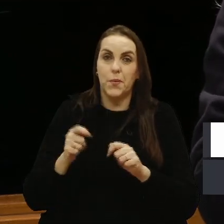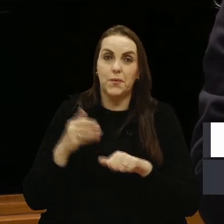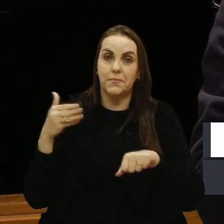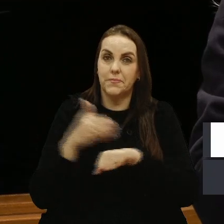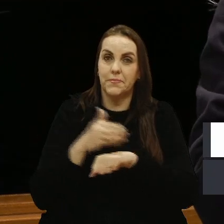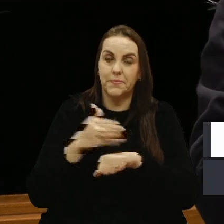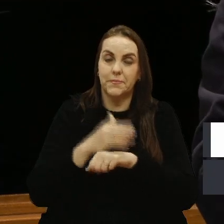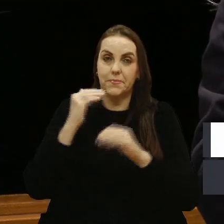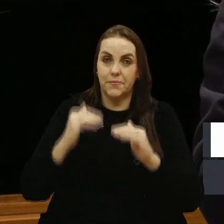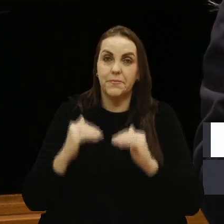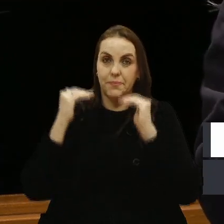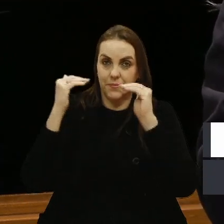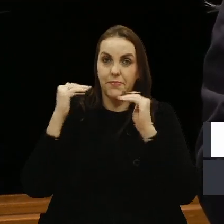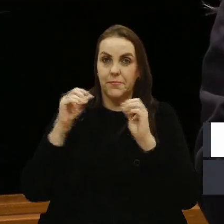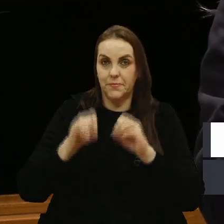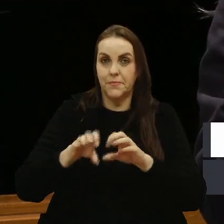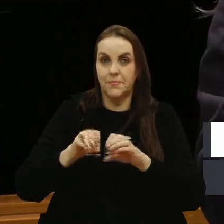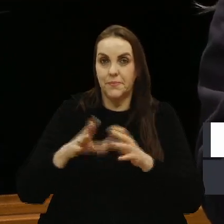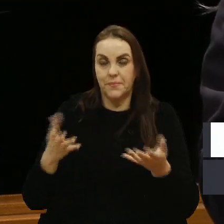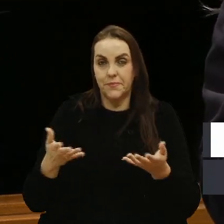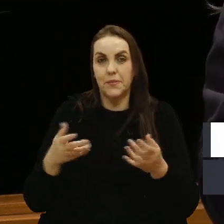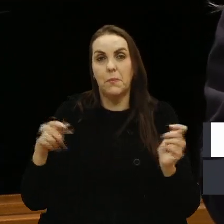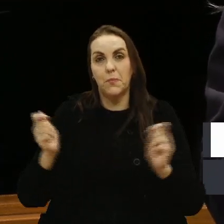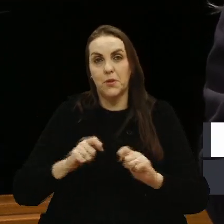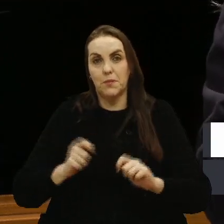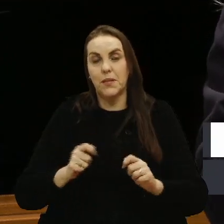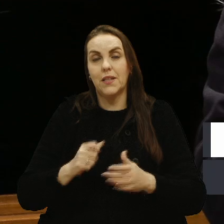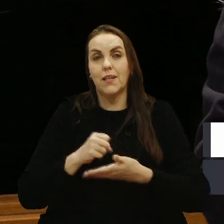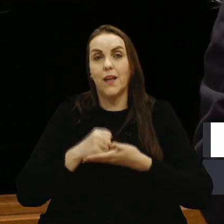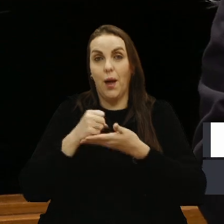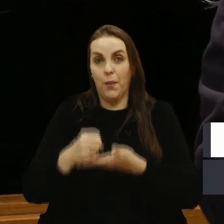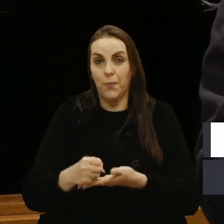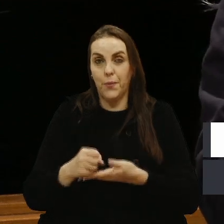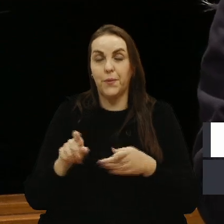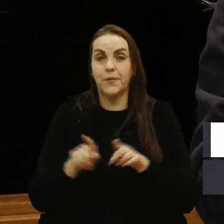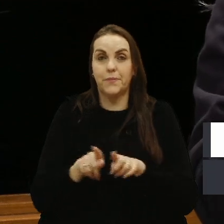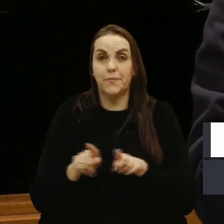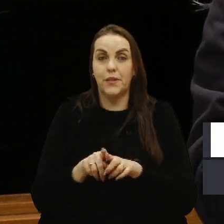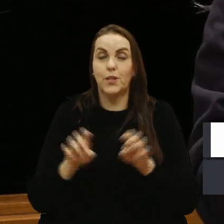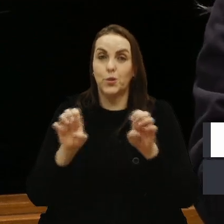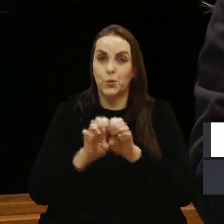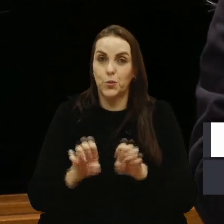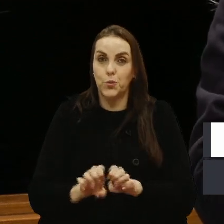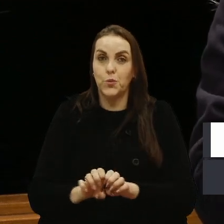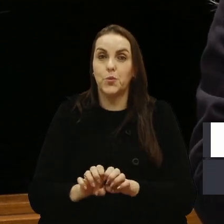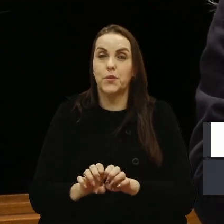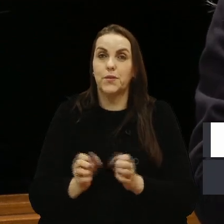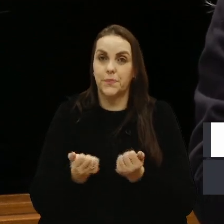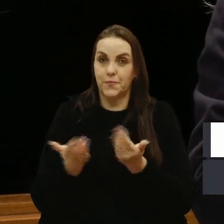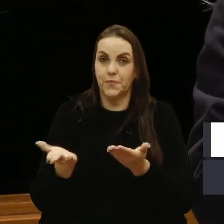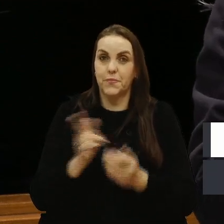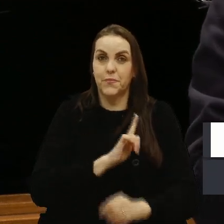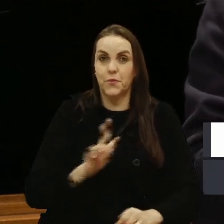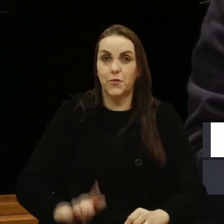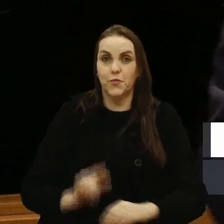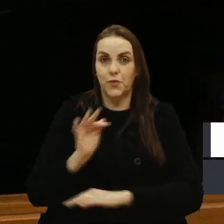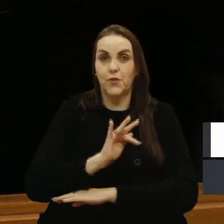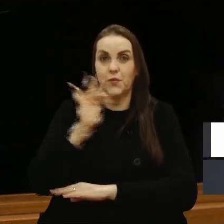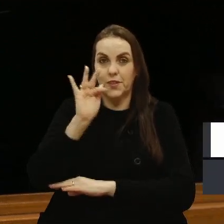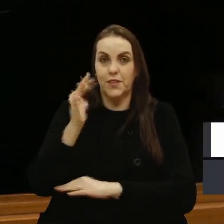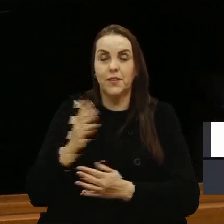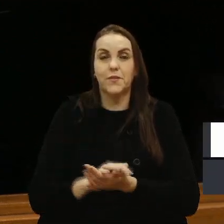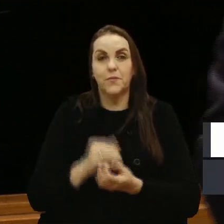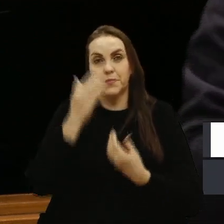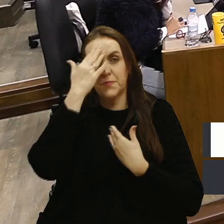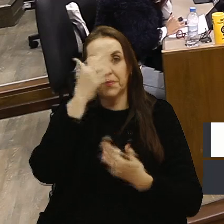ingressar no ensino superior e agora ter essa possibilidade, com apoio, inclusive, estrutura fornecida pelo governo federal. Seria isso, senhor